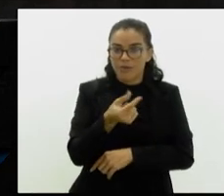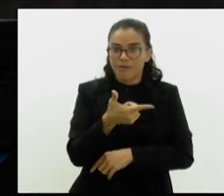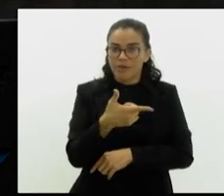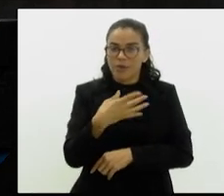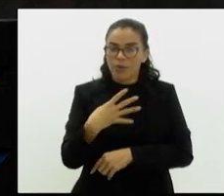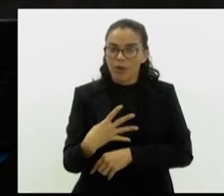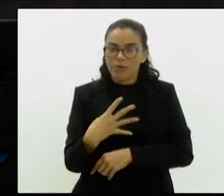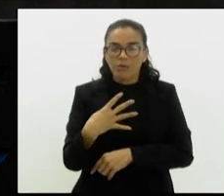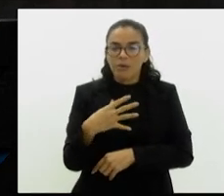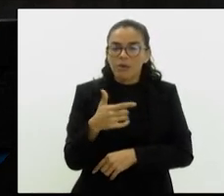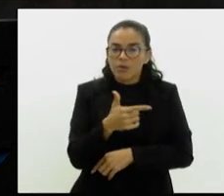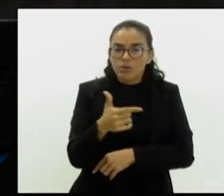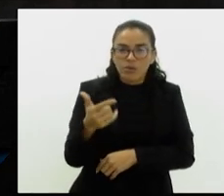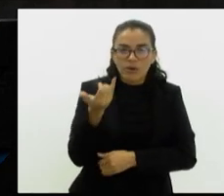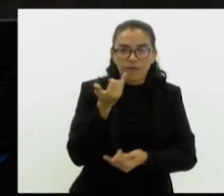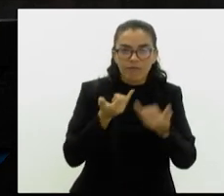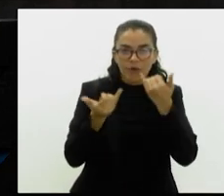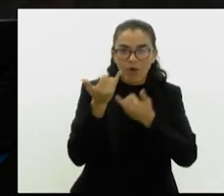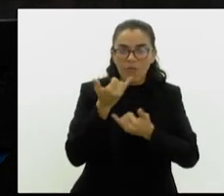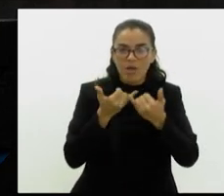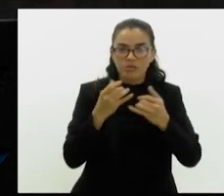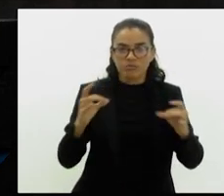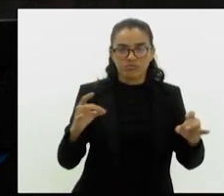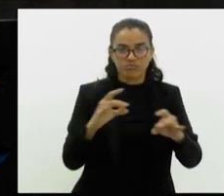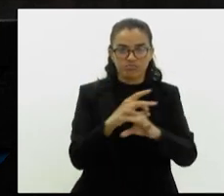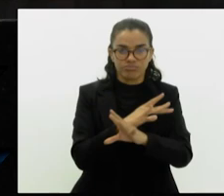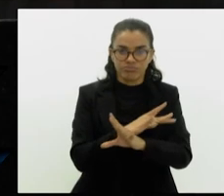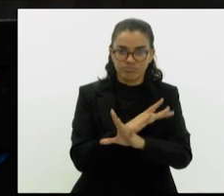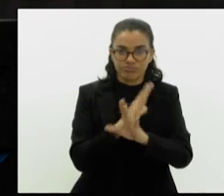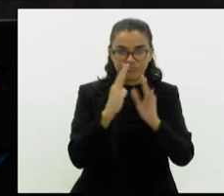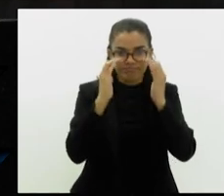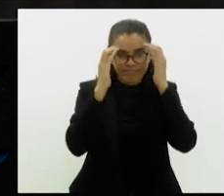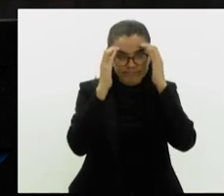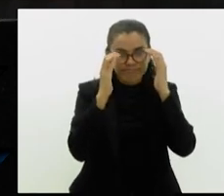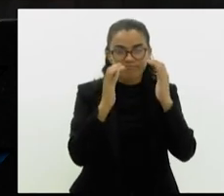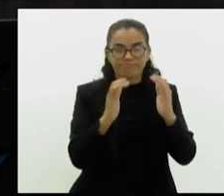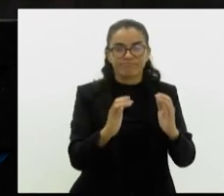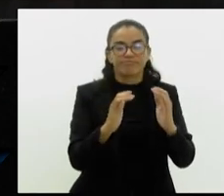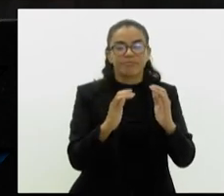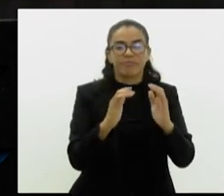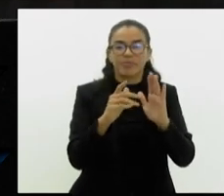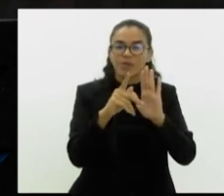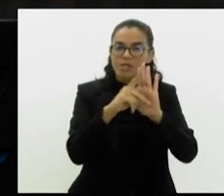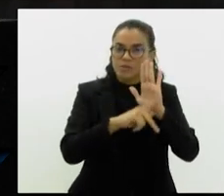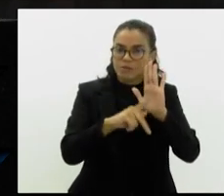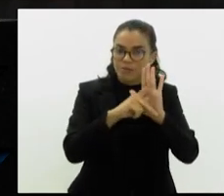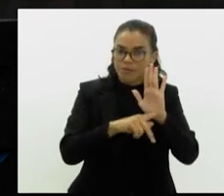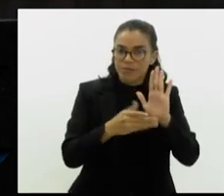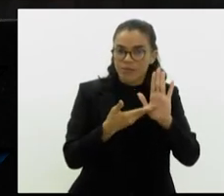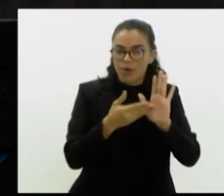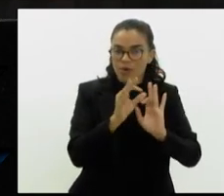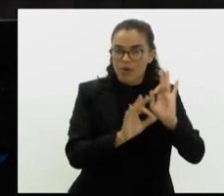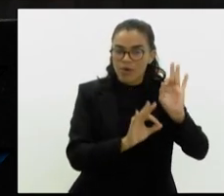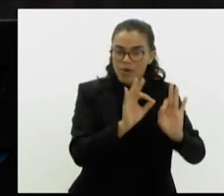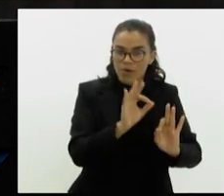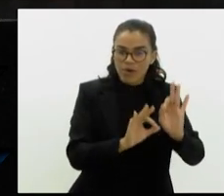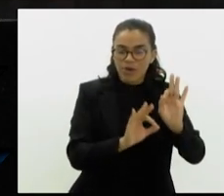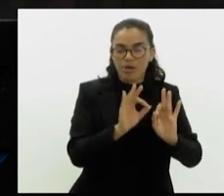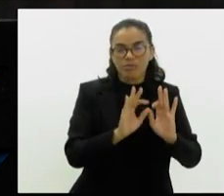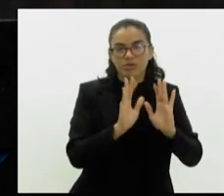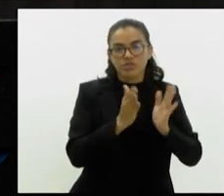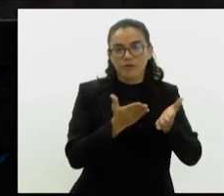temos notícia do cumprimento pleno deste programa não é eh que foi